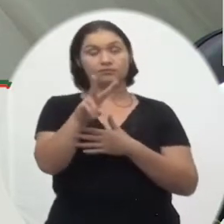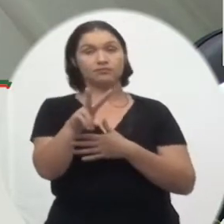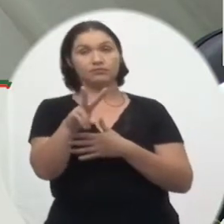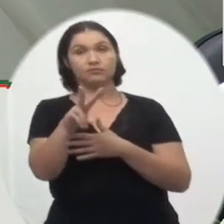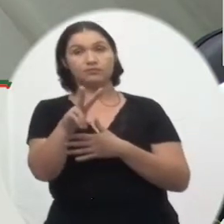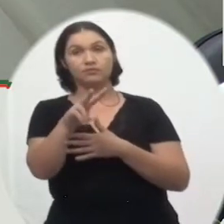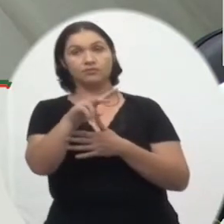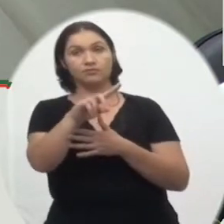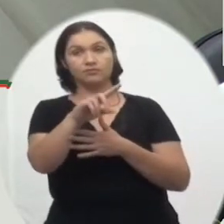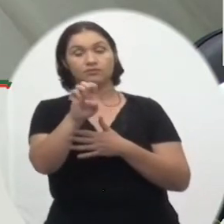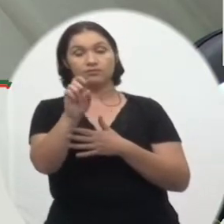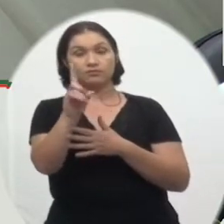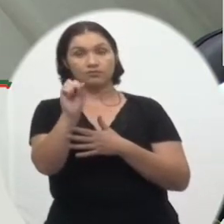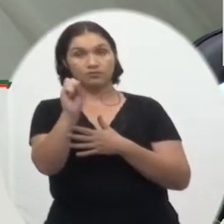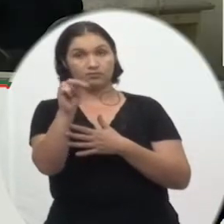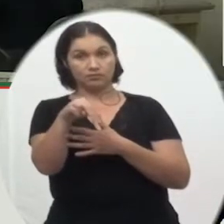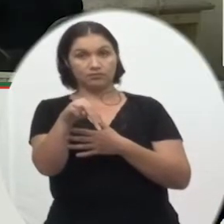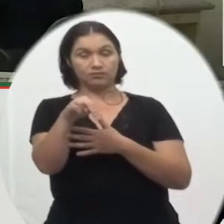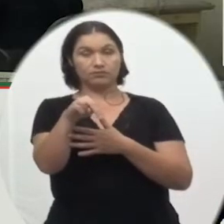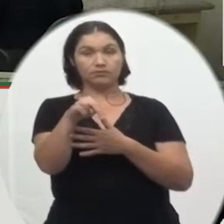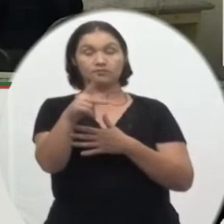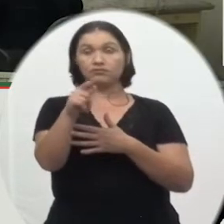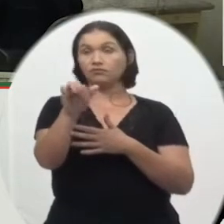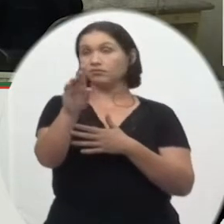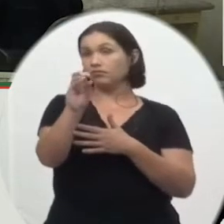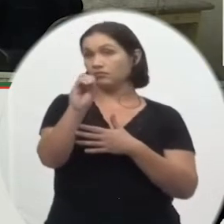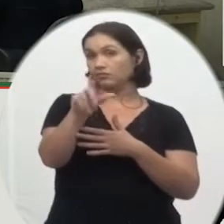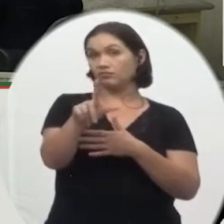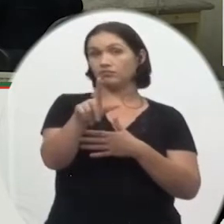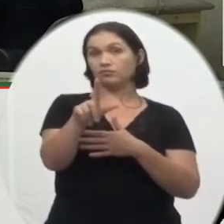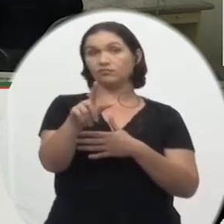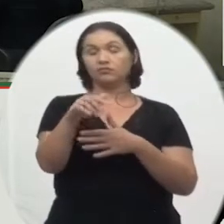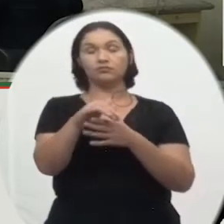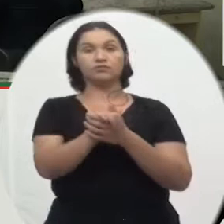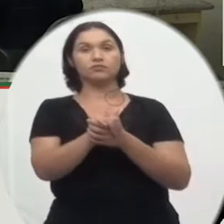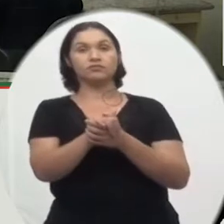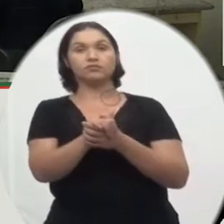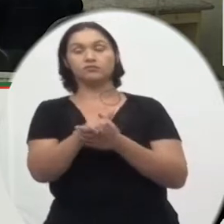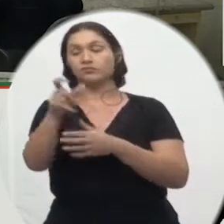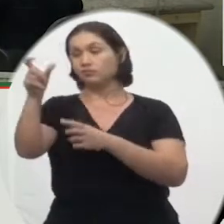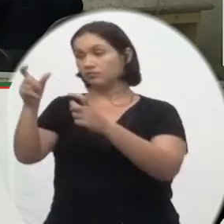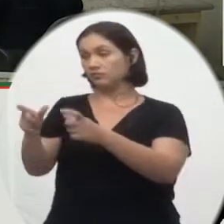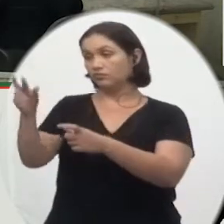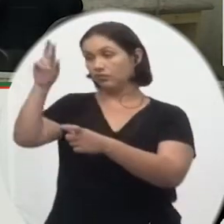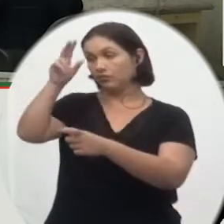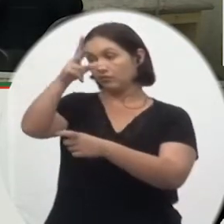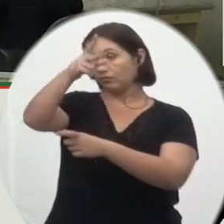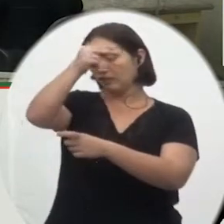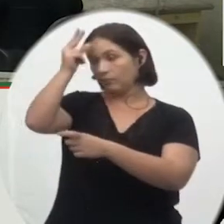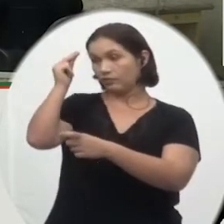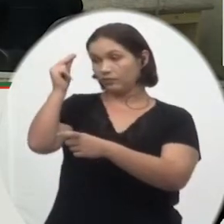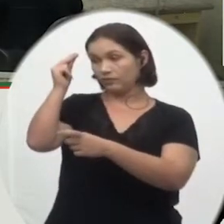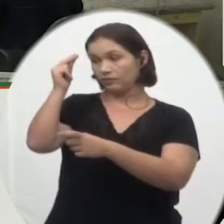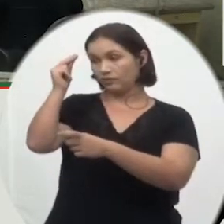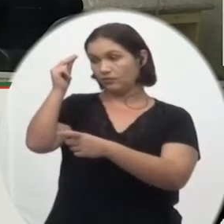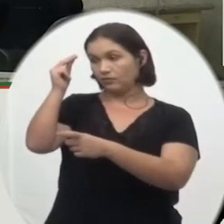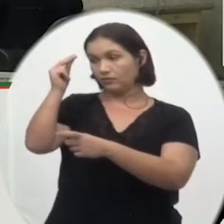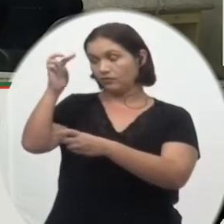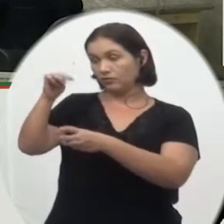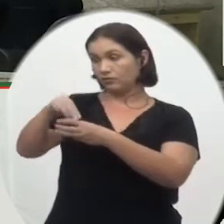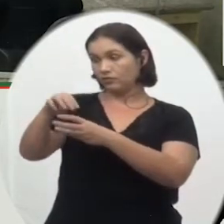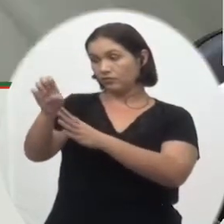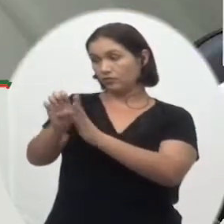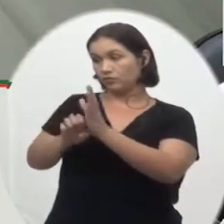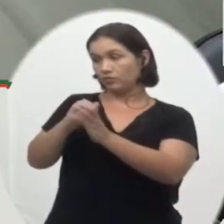286/2019, de autoria do vereador Edson do Nascimento Paiol. Assunto: envio de expediente ao prefeito municipal questionando se há possibilidade